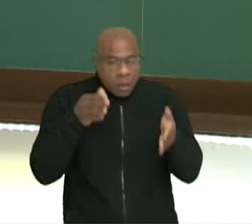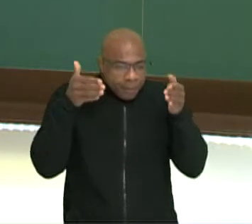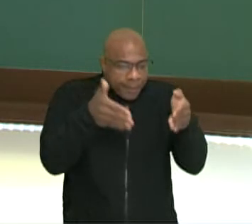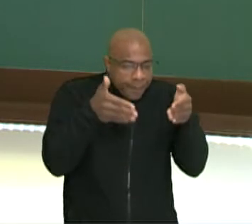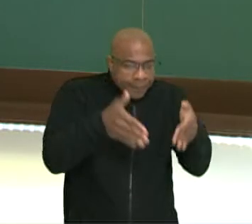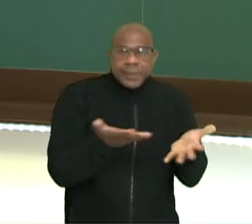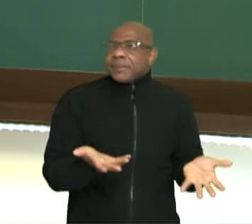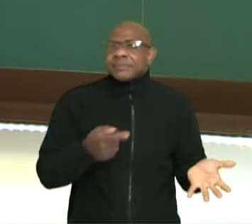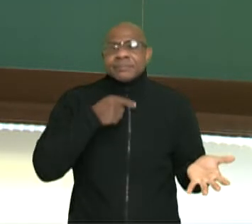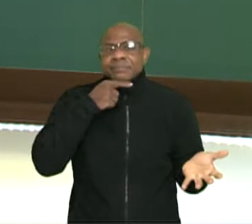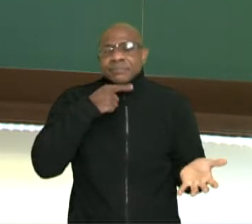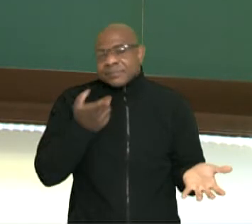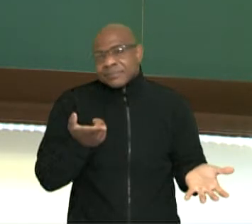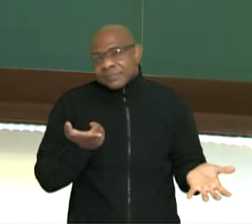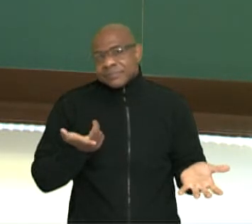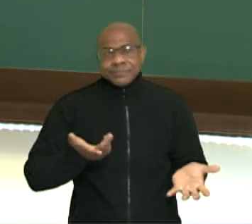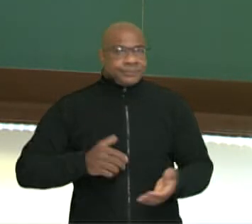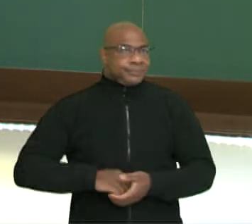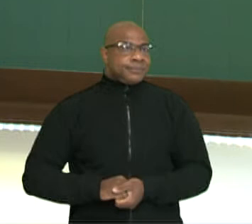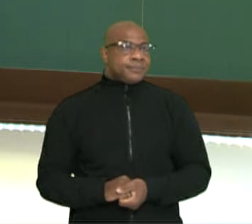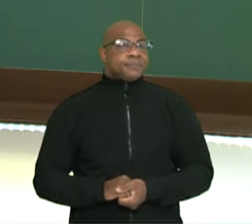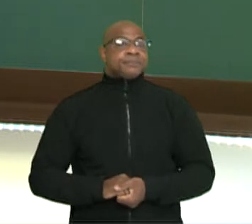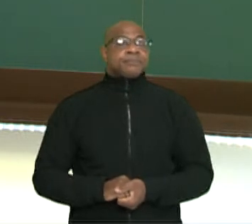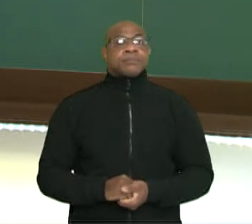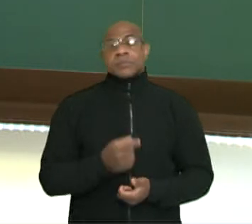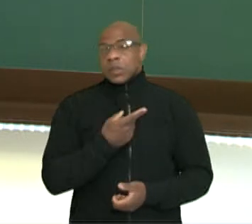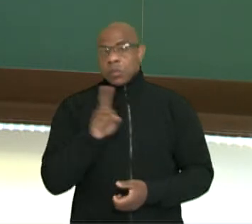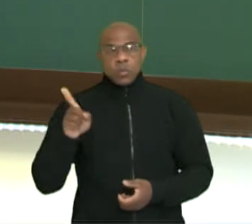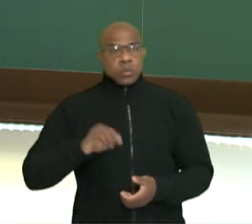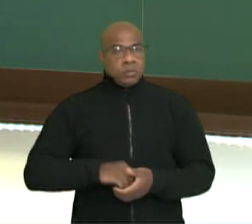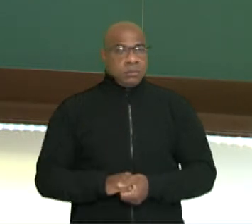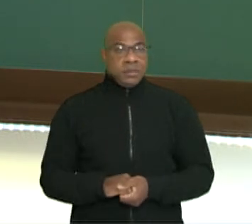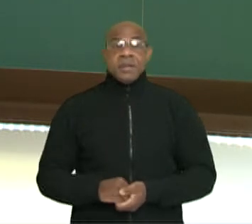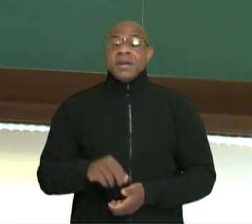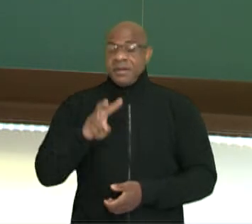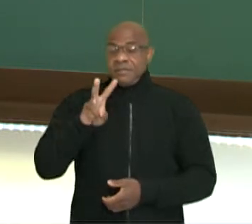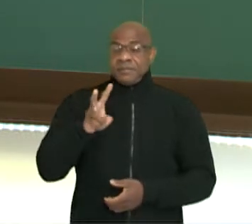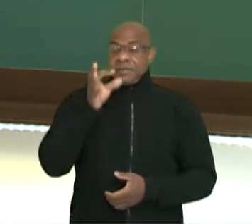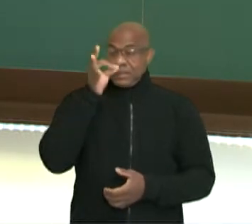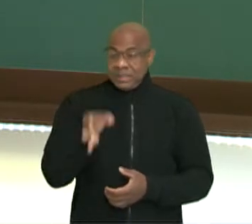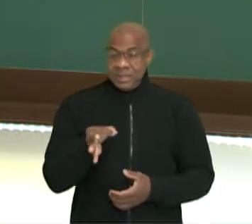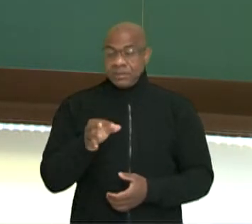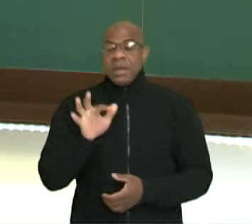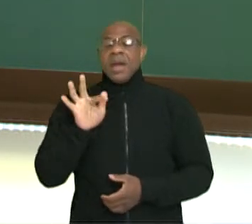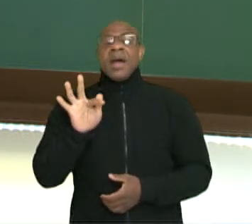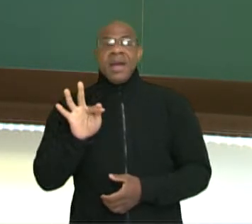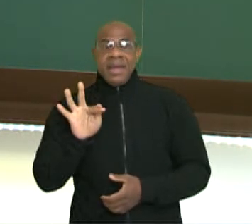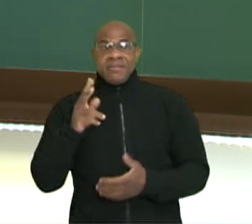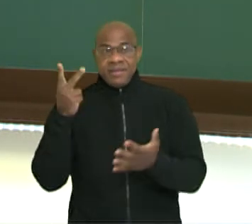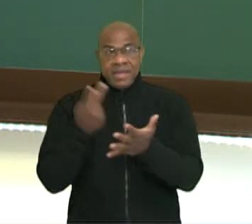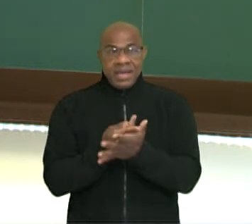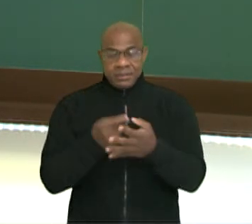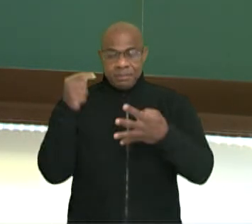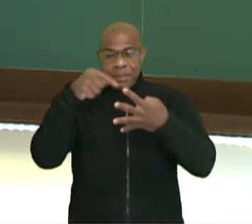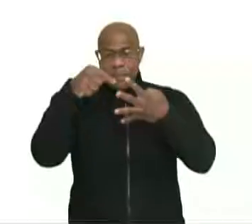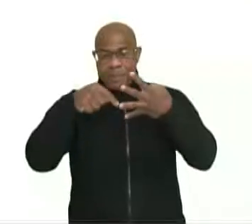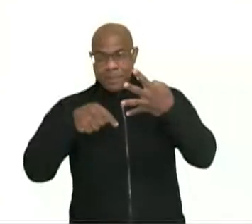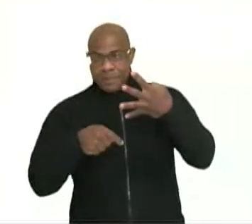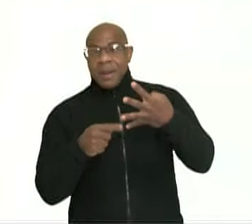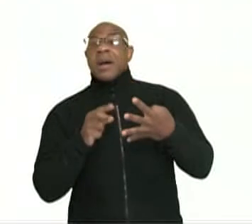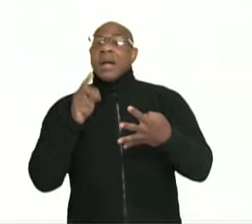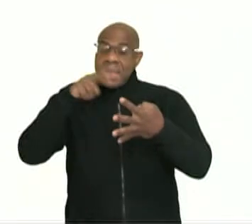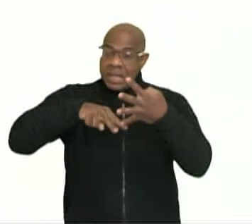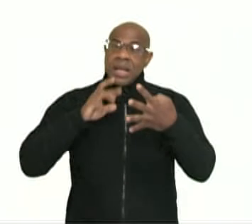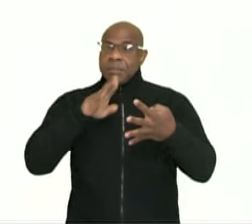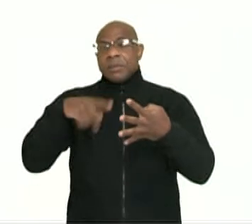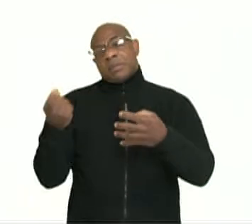vida, né? Assim como as emoções. E o último, assinale V ou F sobre o que a gente acabou de conversar. Lê aí, responde, eu